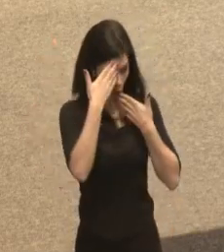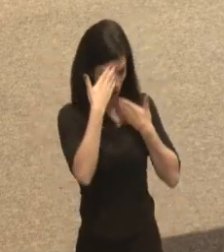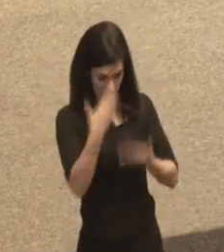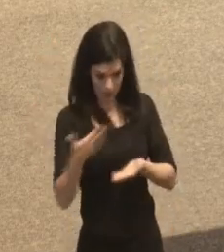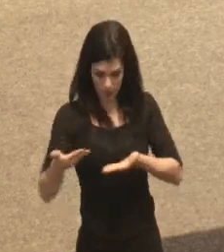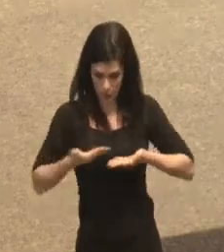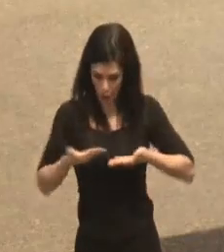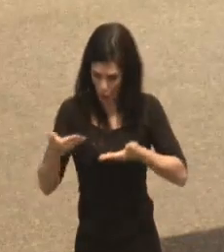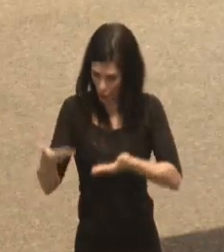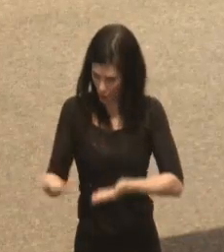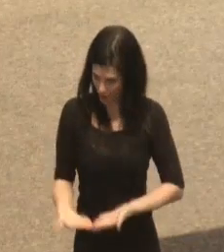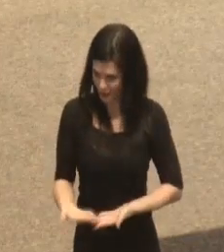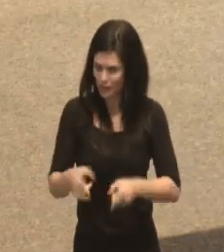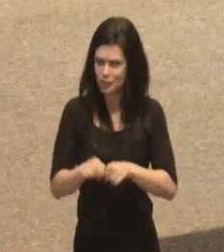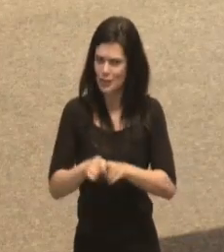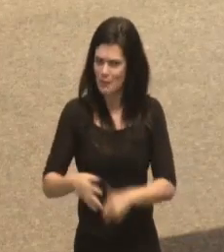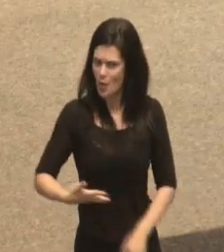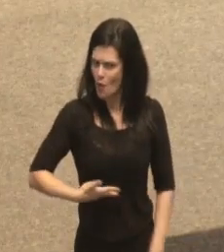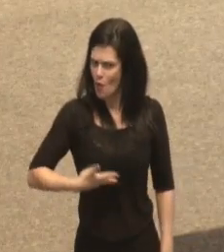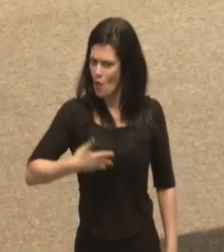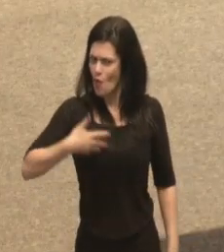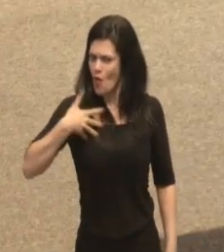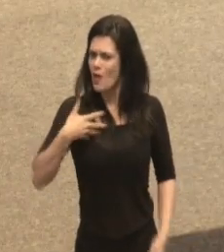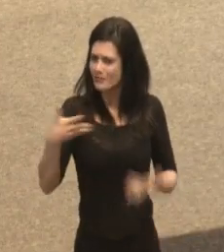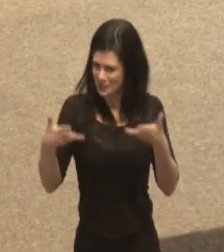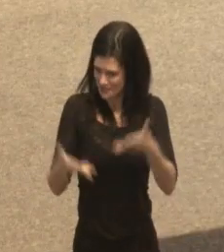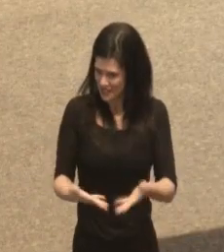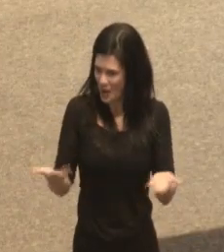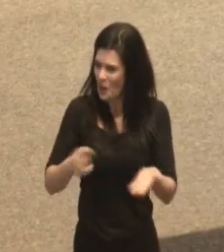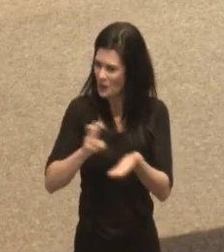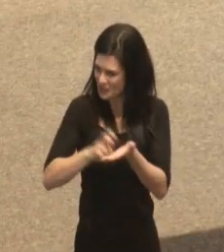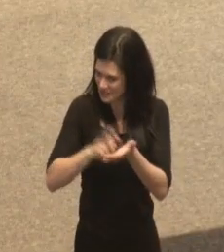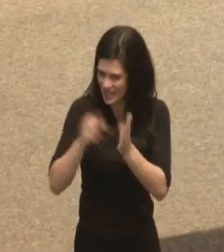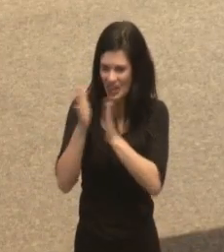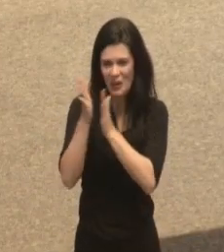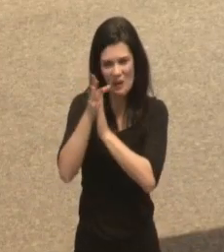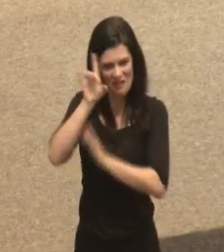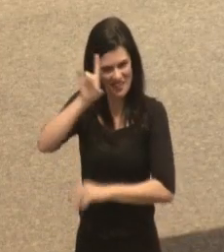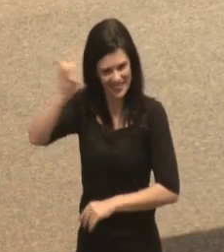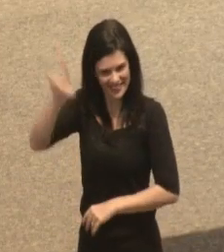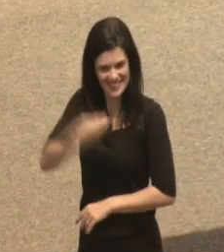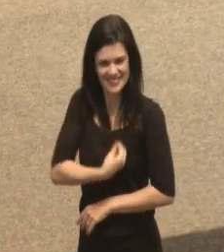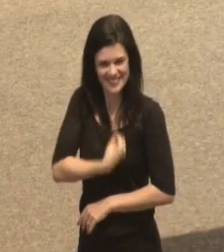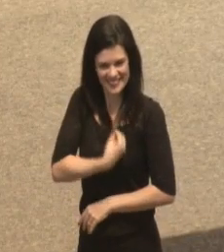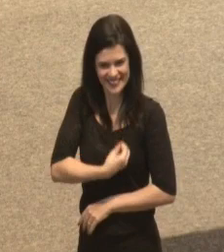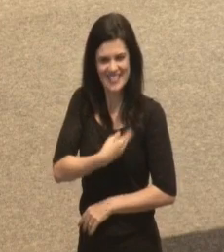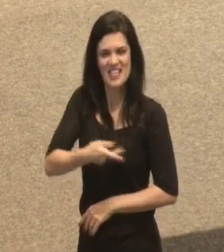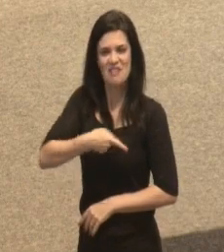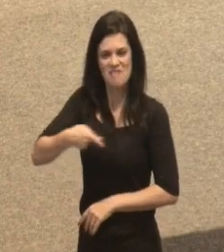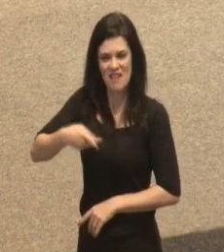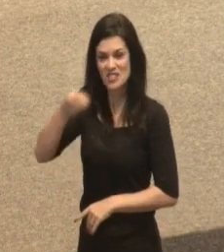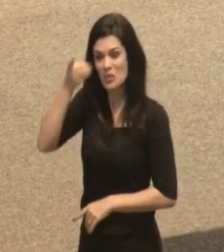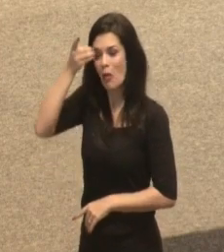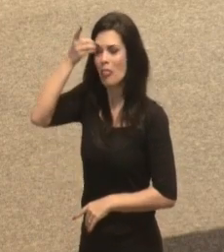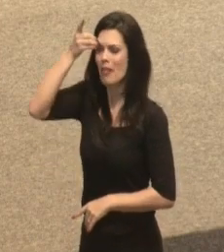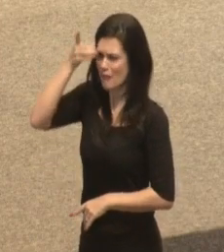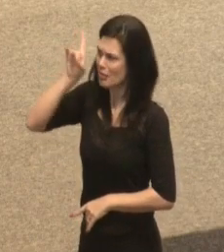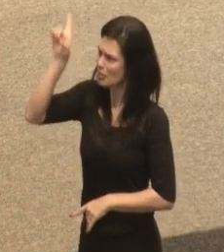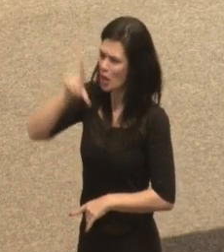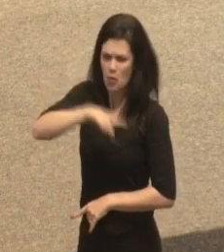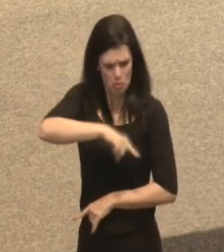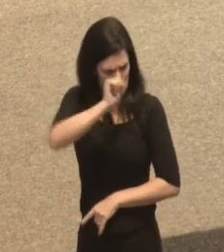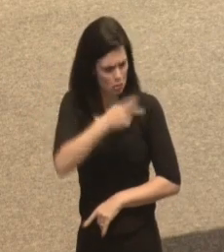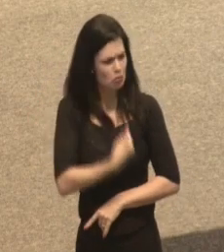pelo convite, pela honra de estar aqui nesta manhã. Louvo a Deus pela vida do pastor Davi, um homem de Deus, um homem